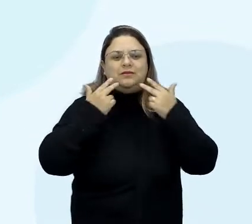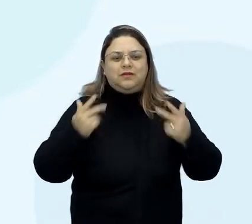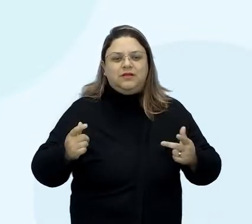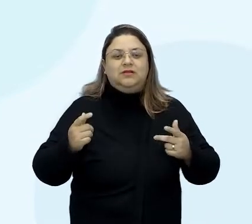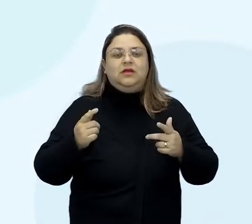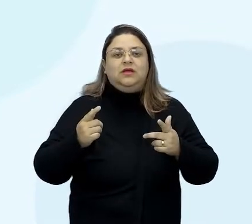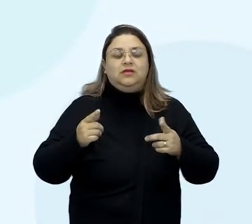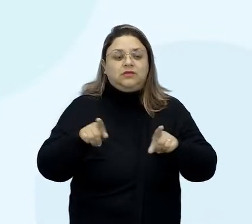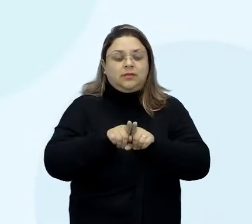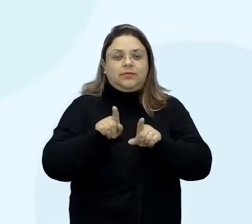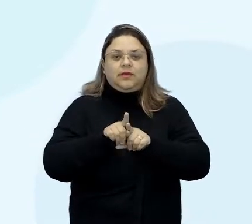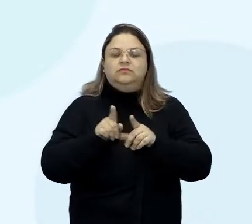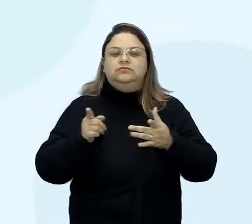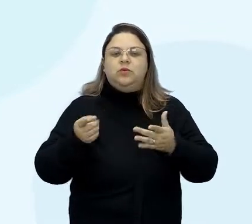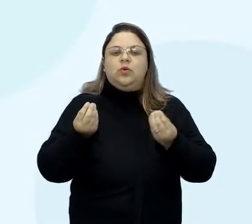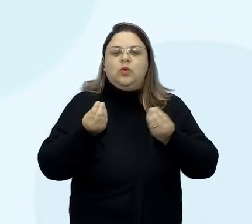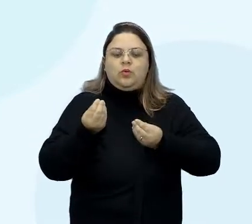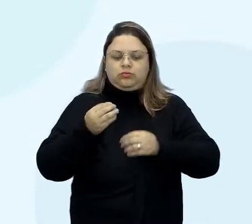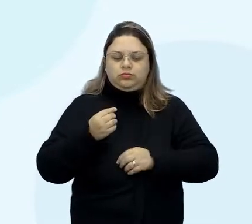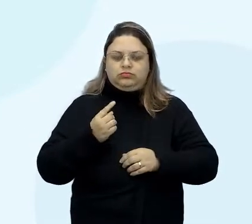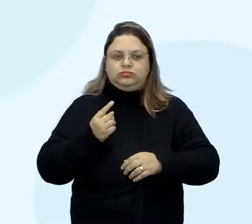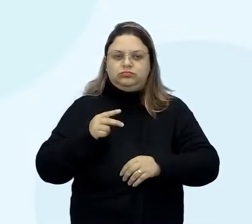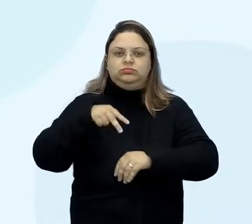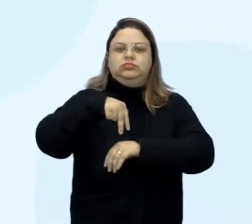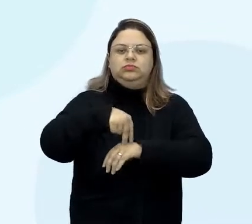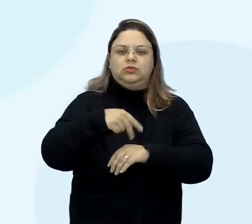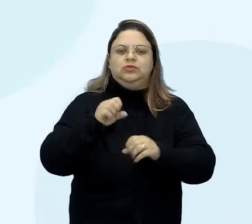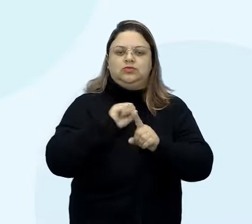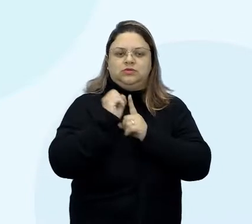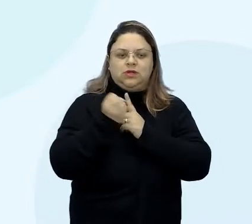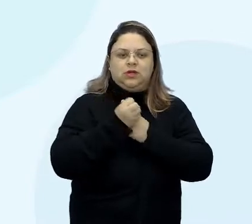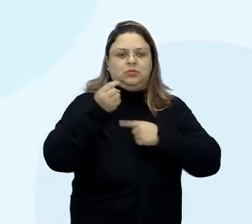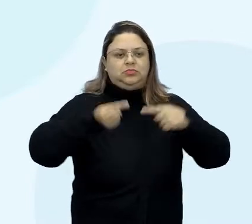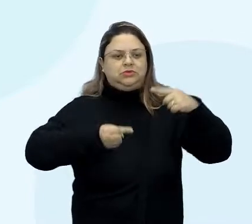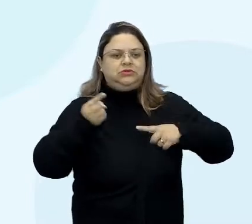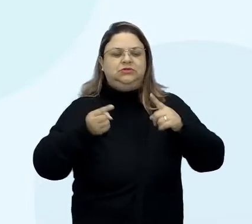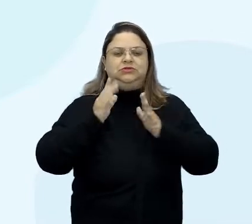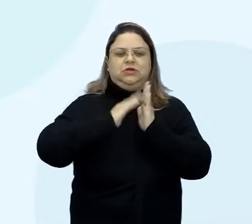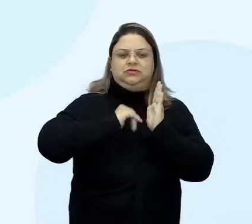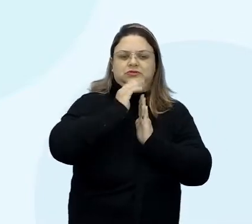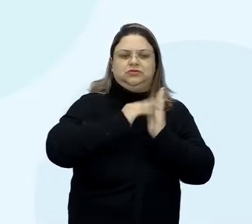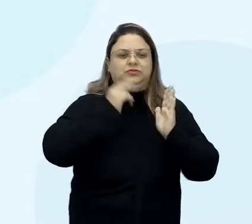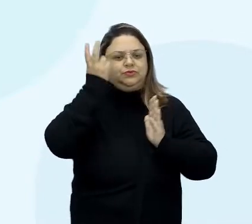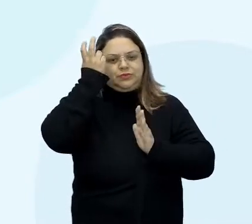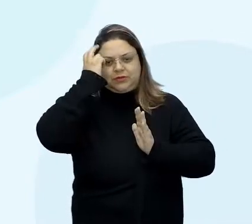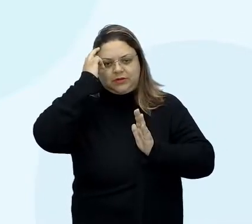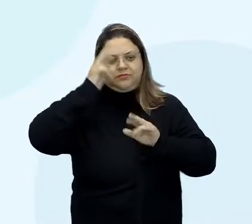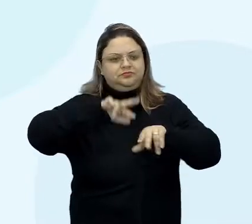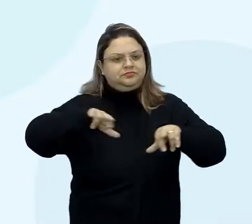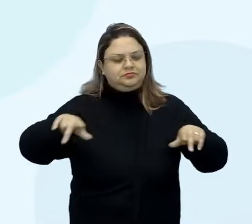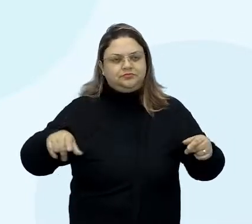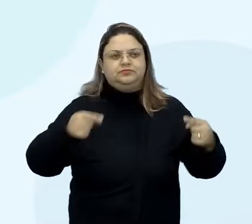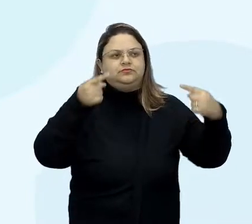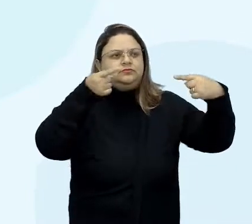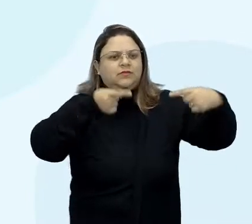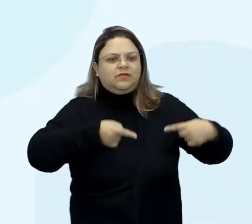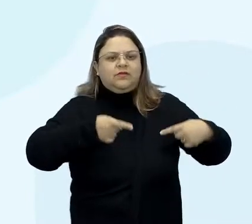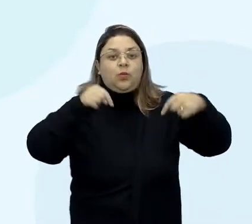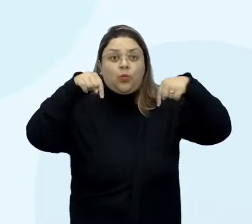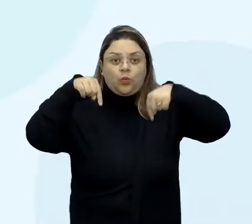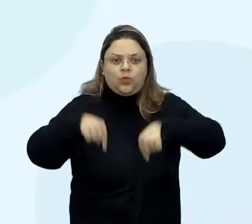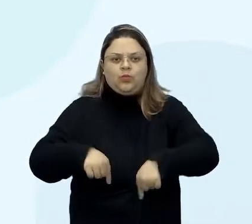social, política, artística e cultural para enfrentar desafios contemporâneos,